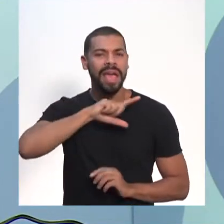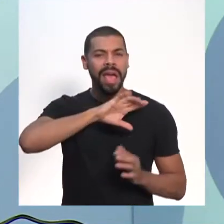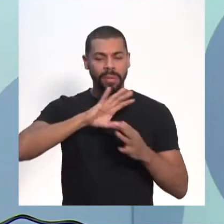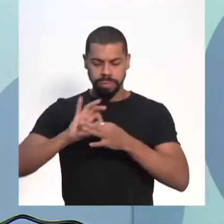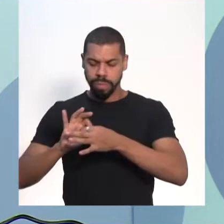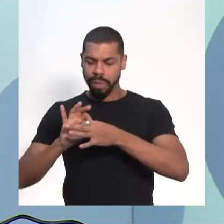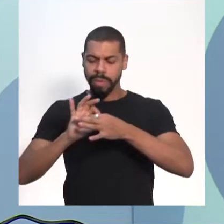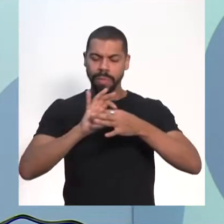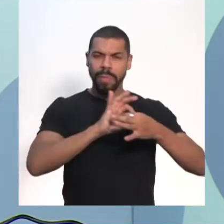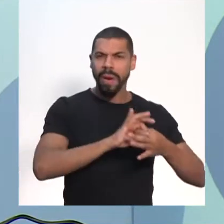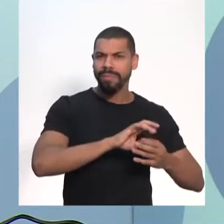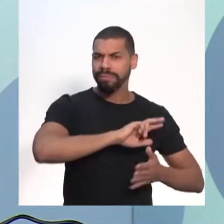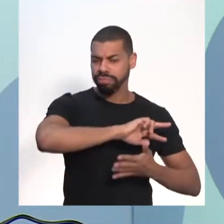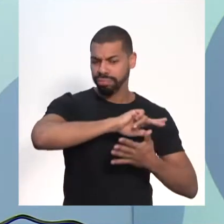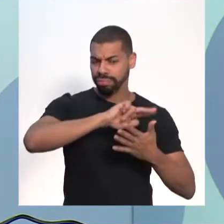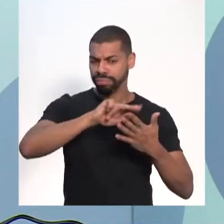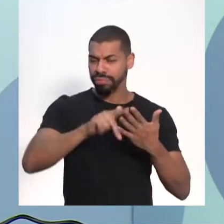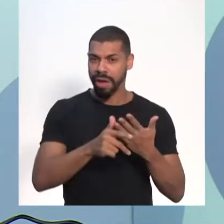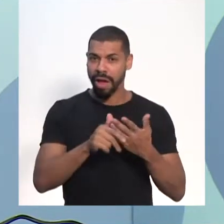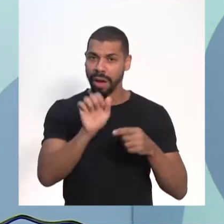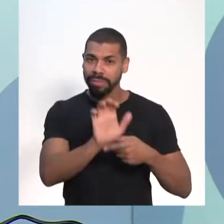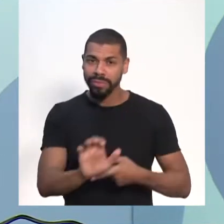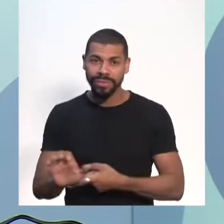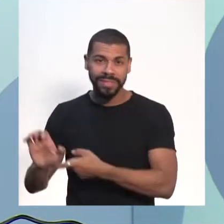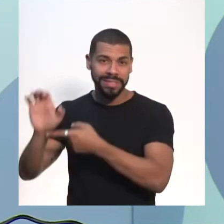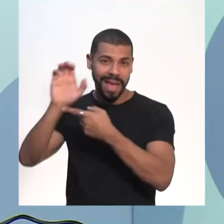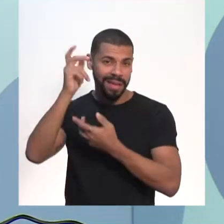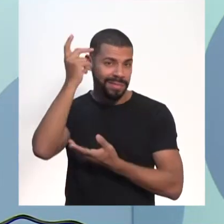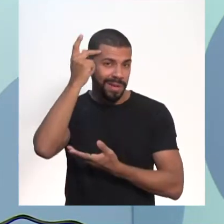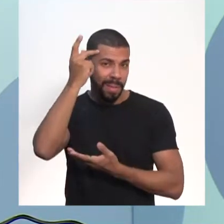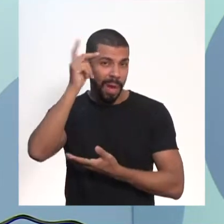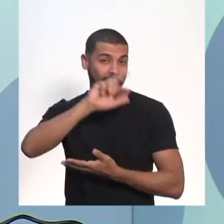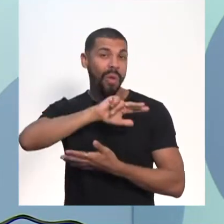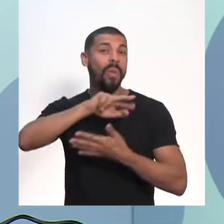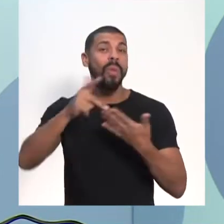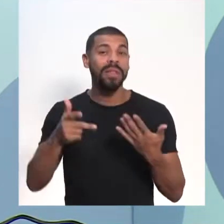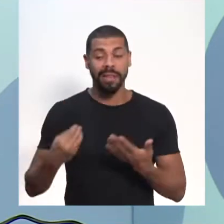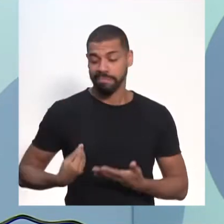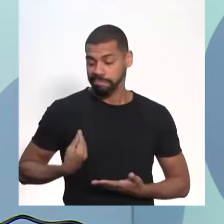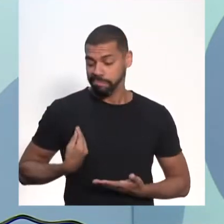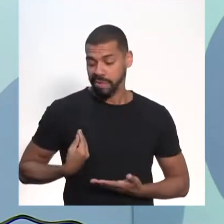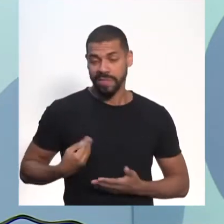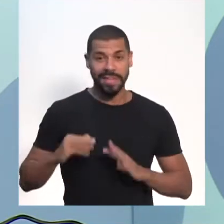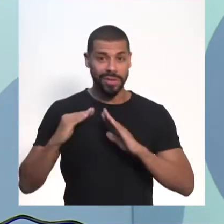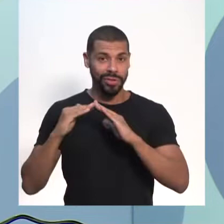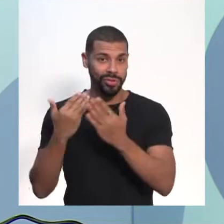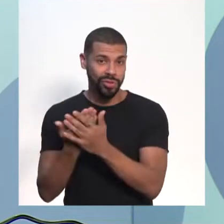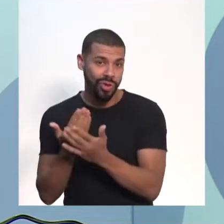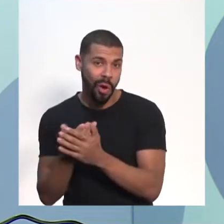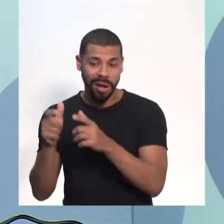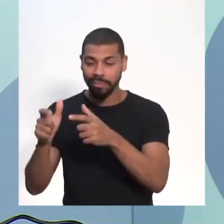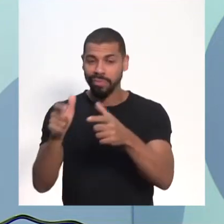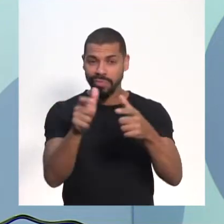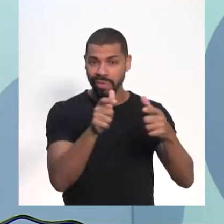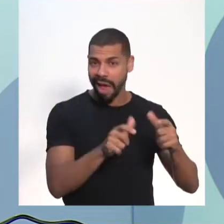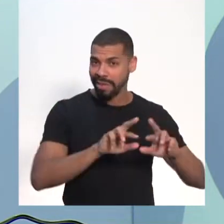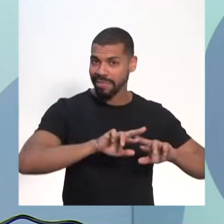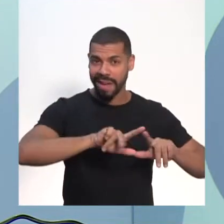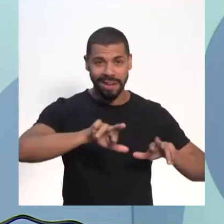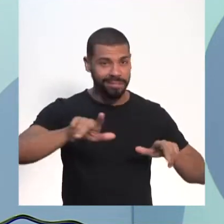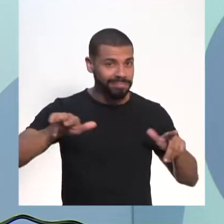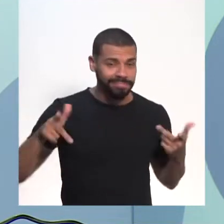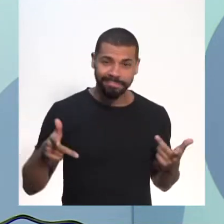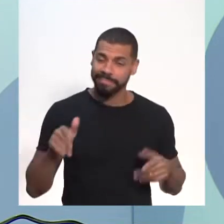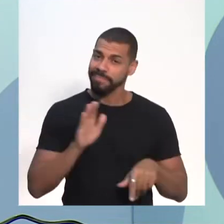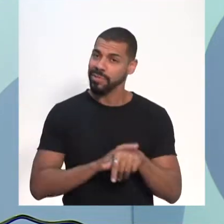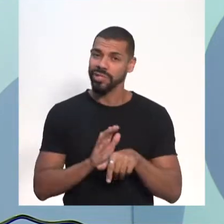Quantos contextos diferentes nós temos no estado de São Paulo? Quantas realidades diferentes, escolas diferentes, em localidades diferentes. Então, acho que